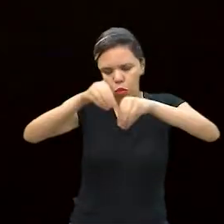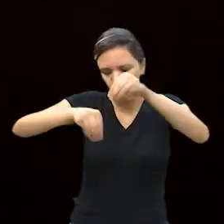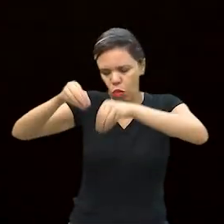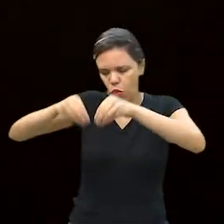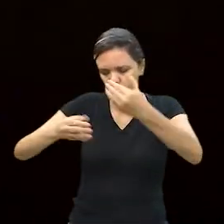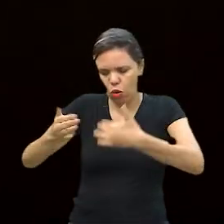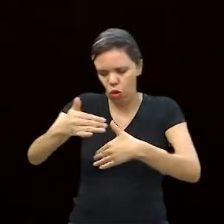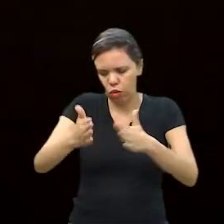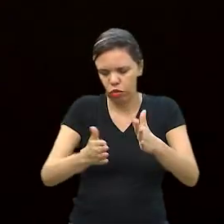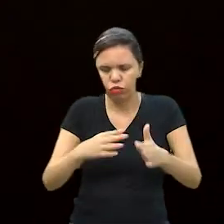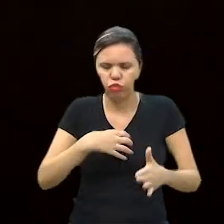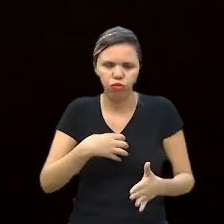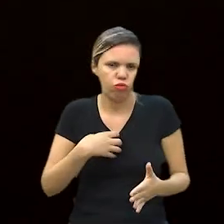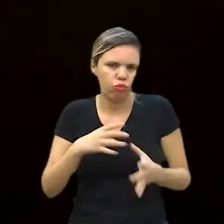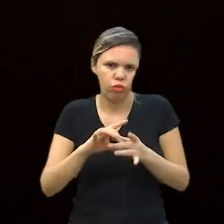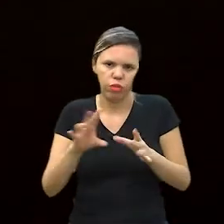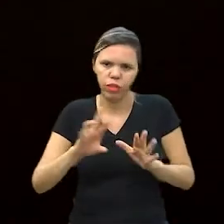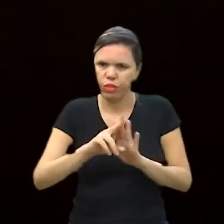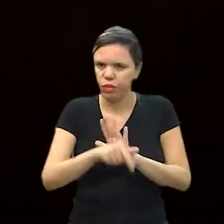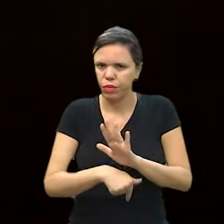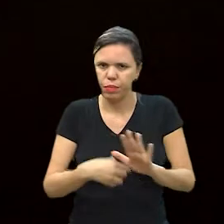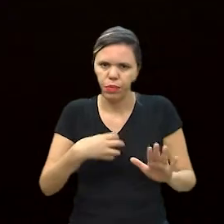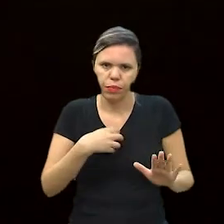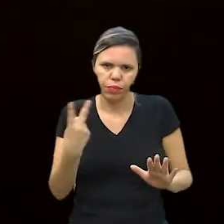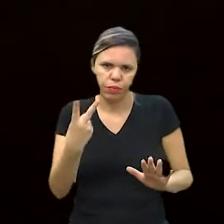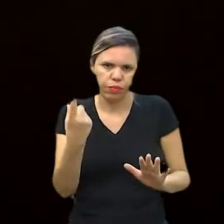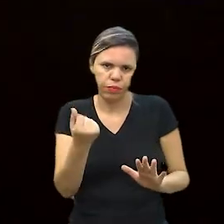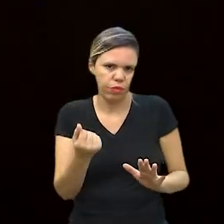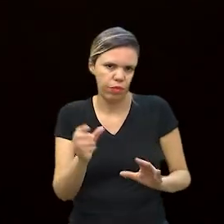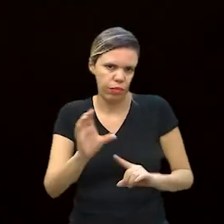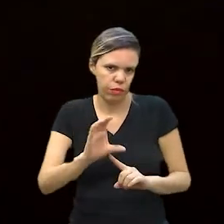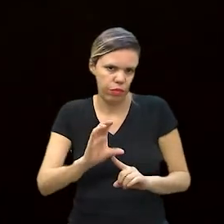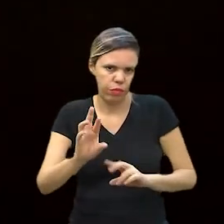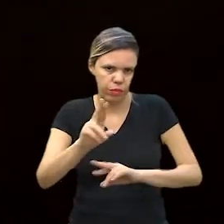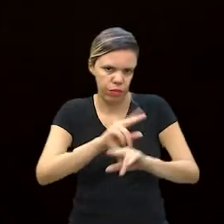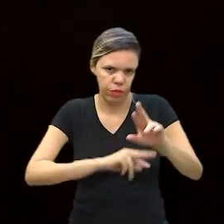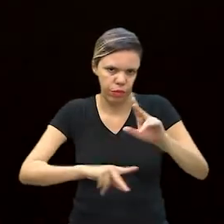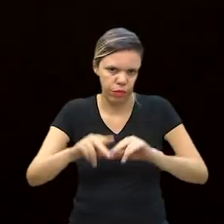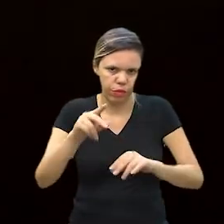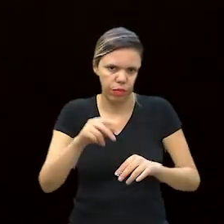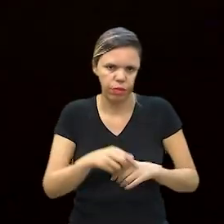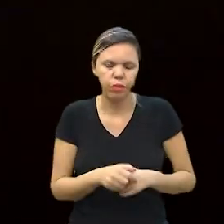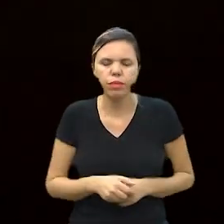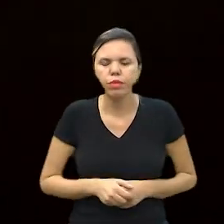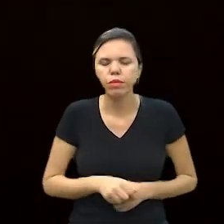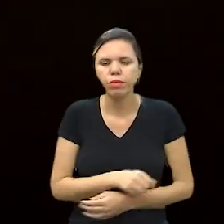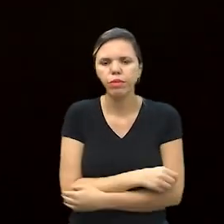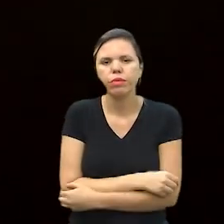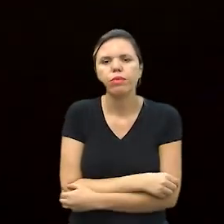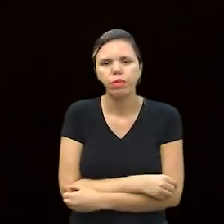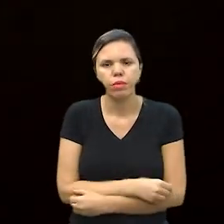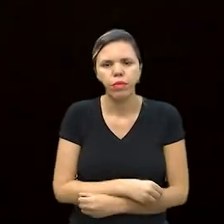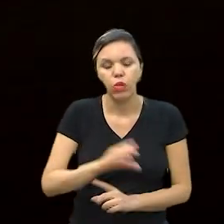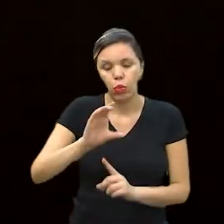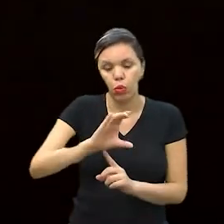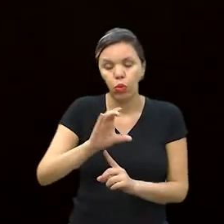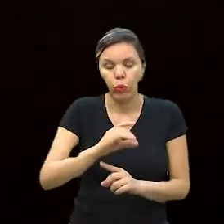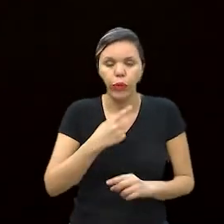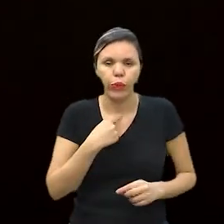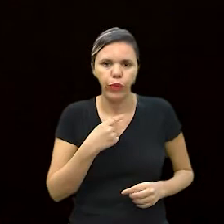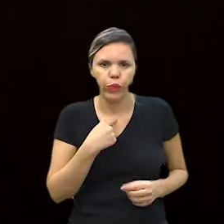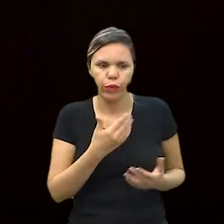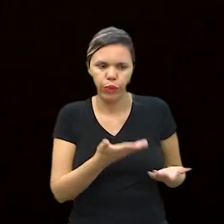forma como desejam. Então, nós temos vários tipos de cliente com vários ticket médio. Mas o consumidor que